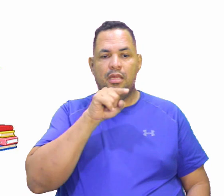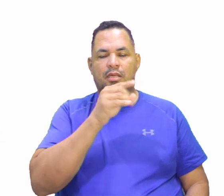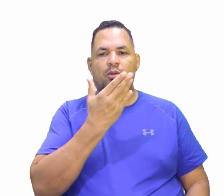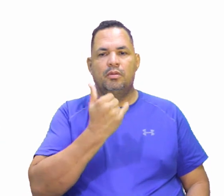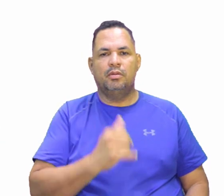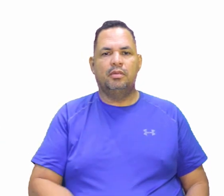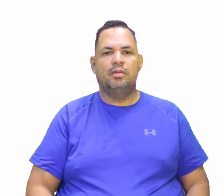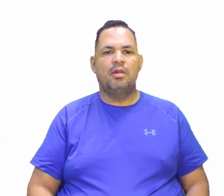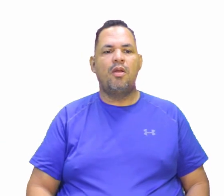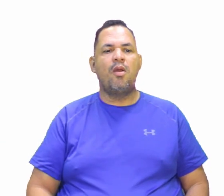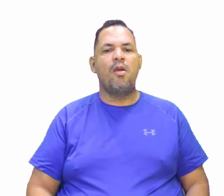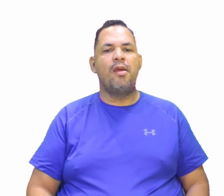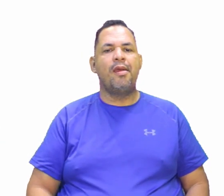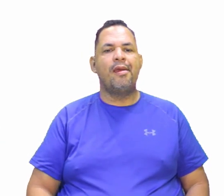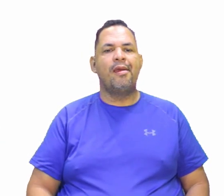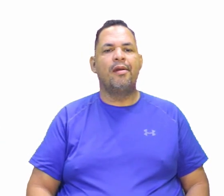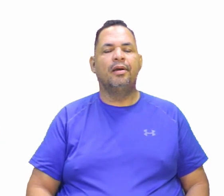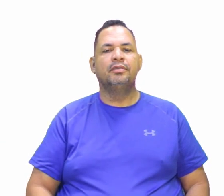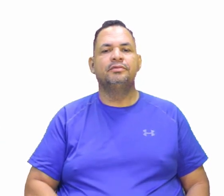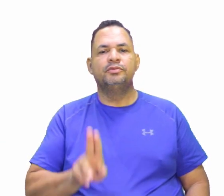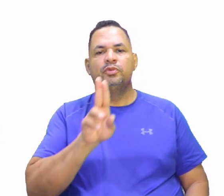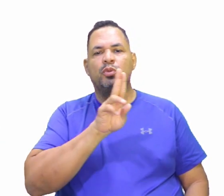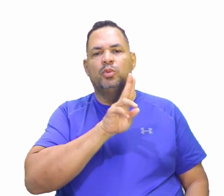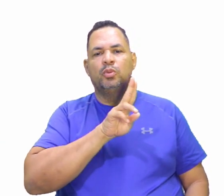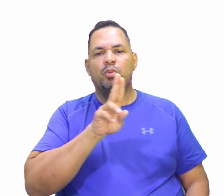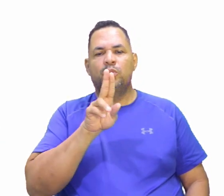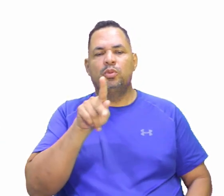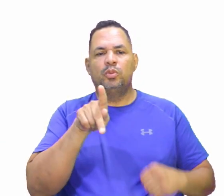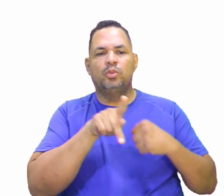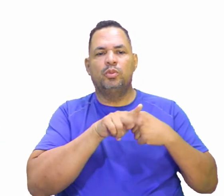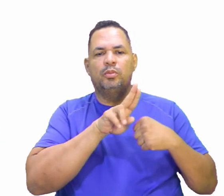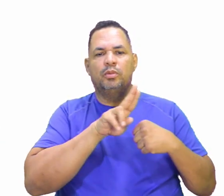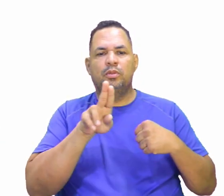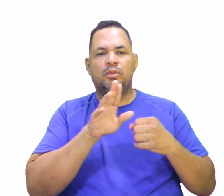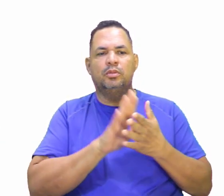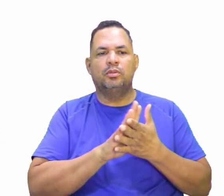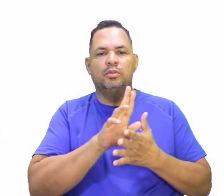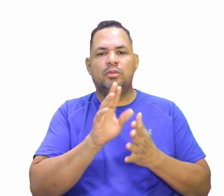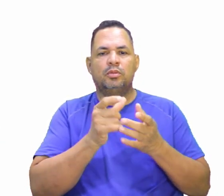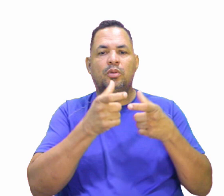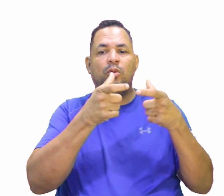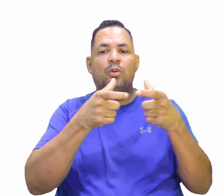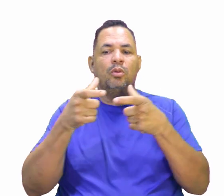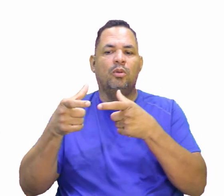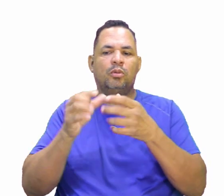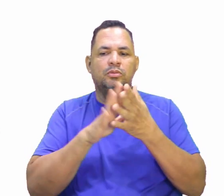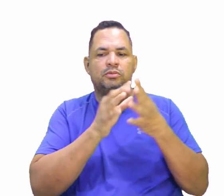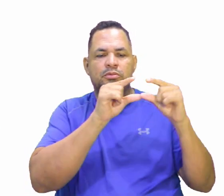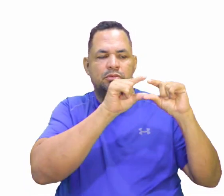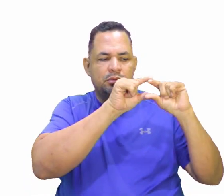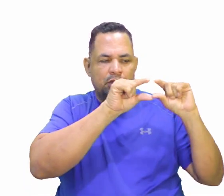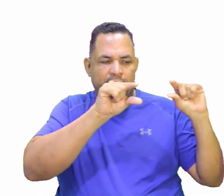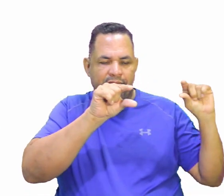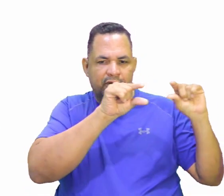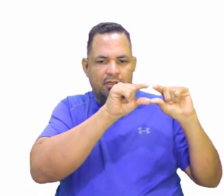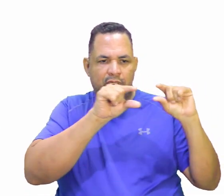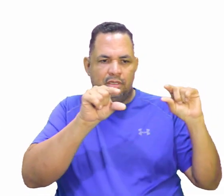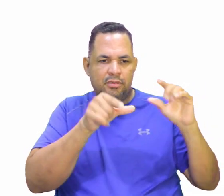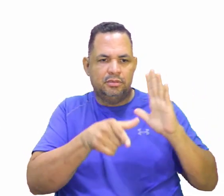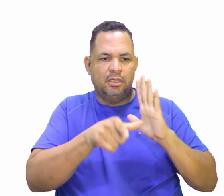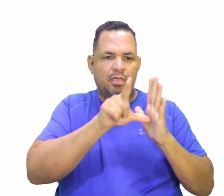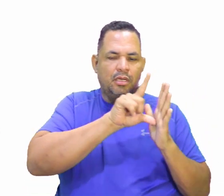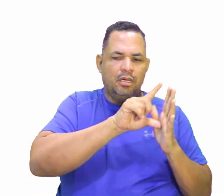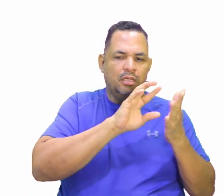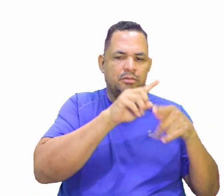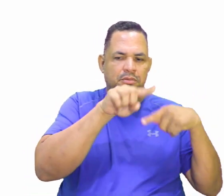comer. Colocação pronominal, estudo da posição adequada dos pronomes oblíquos átonos. E